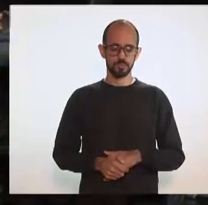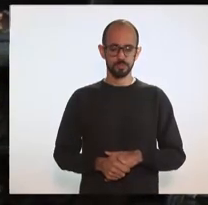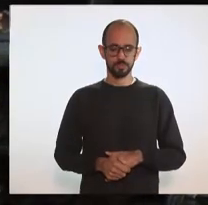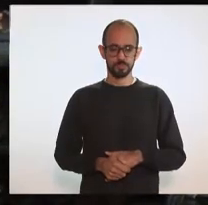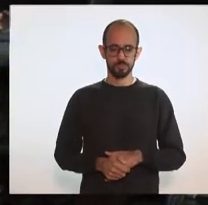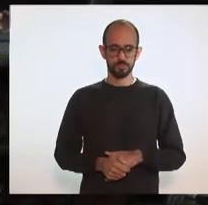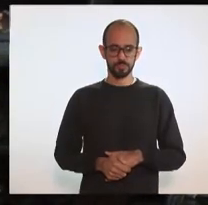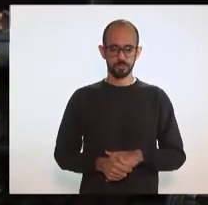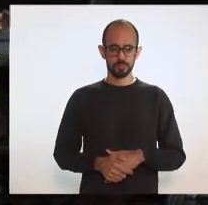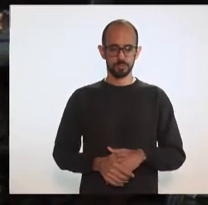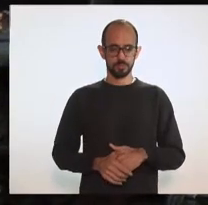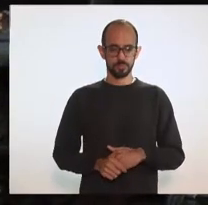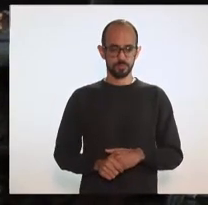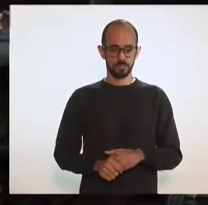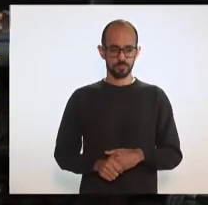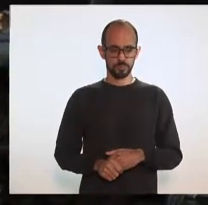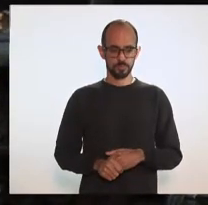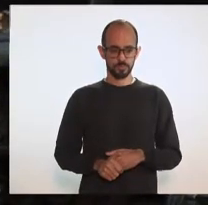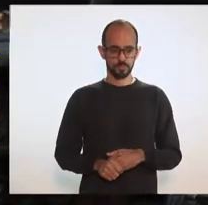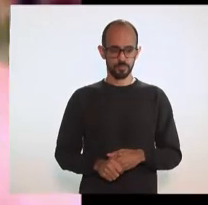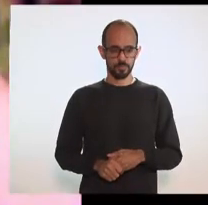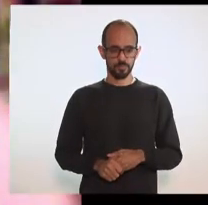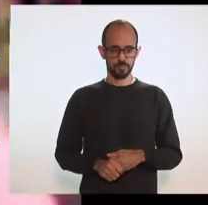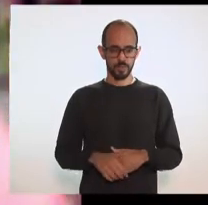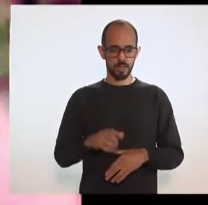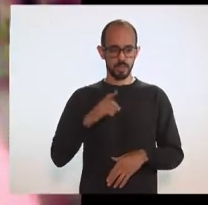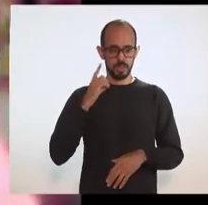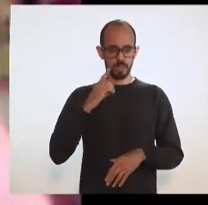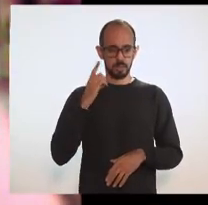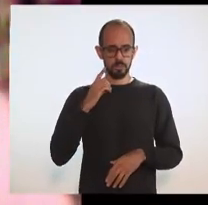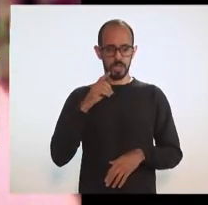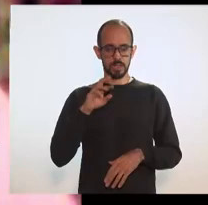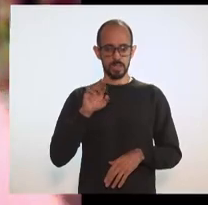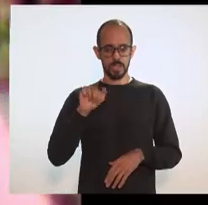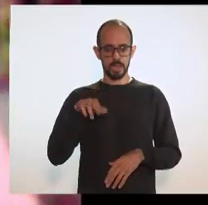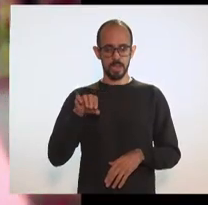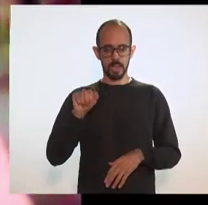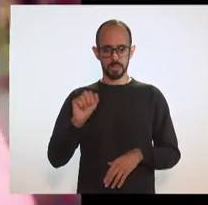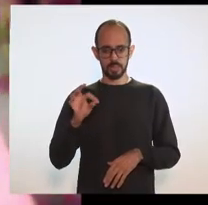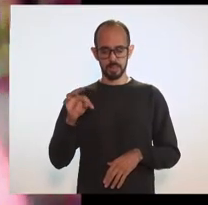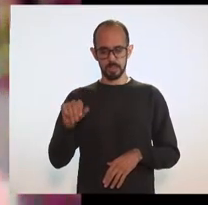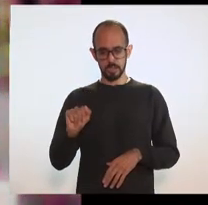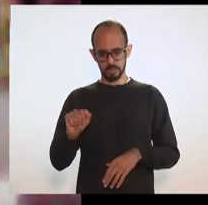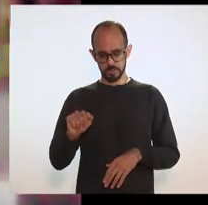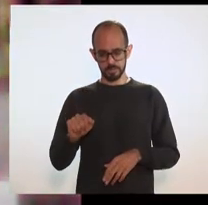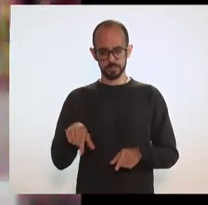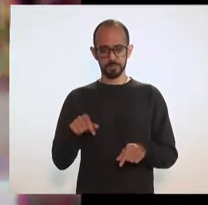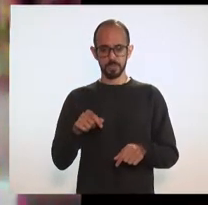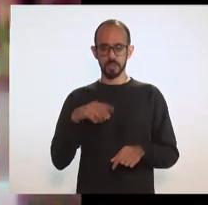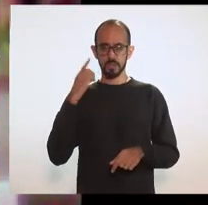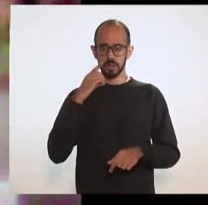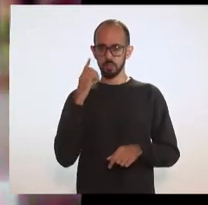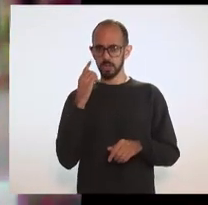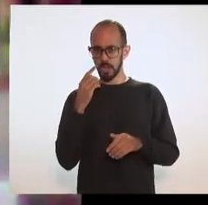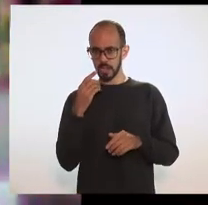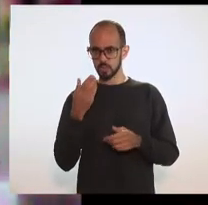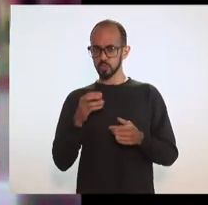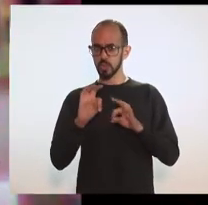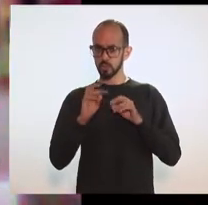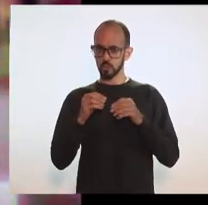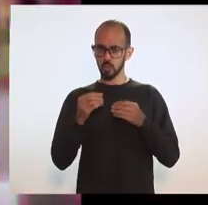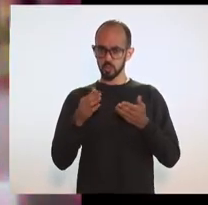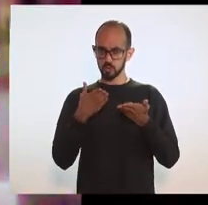e eu falei Renata Souza presidindo aqui a nossa sessão deputados e deputadas e todos aqueles que nos